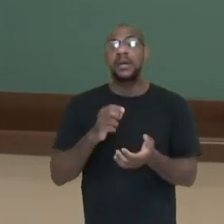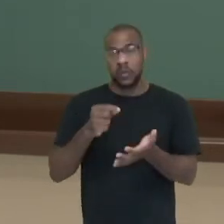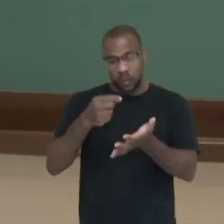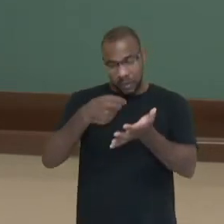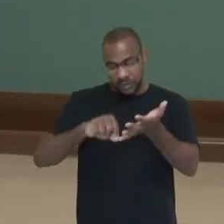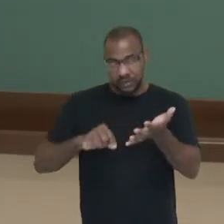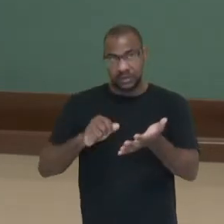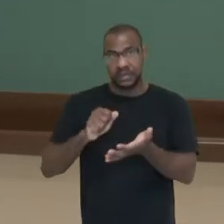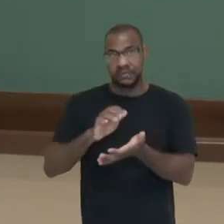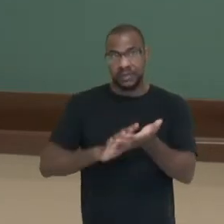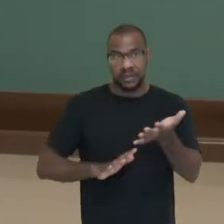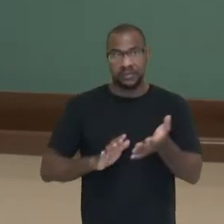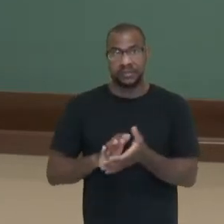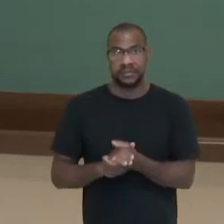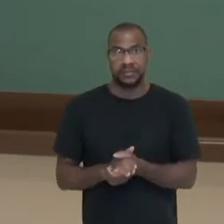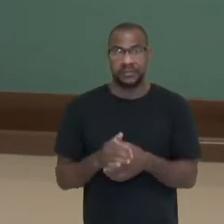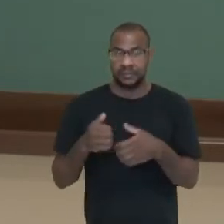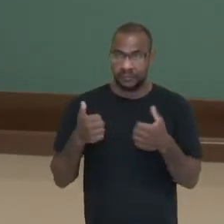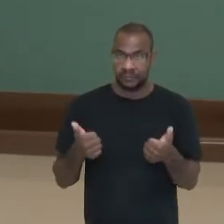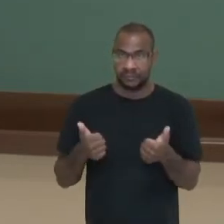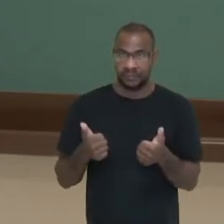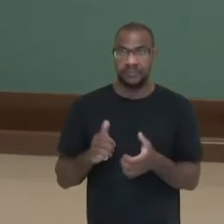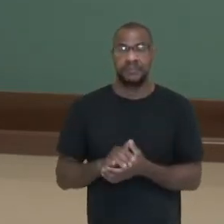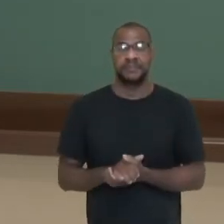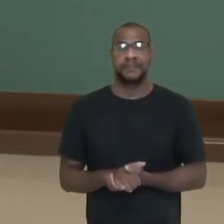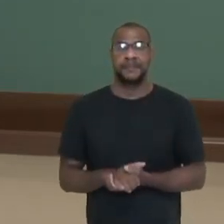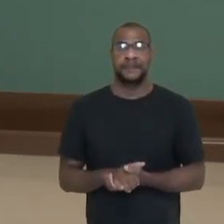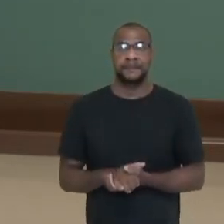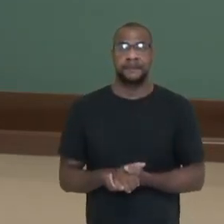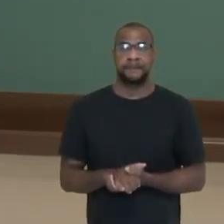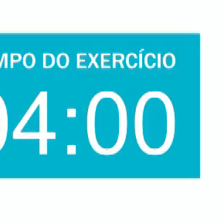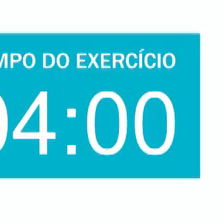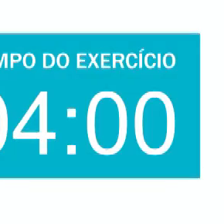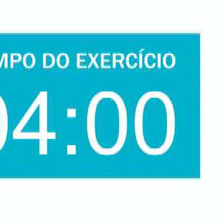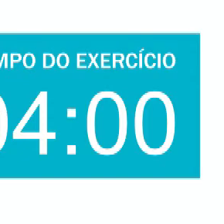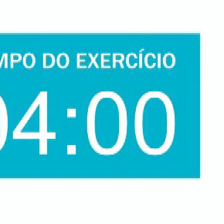3, 4 e 5. Até breve.